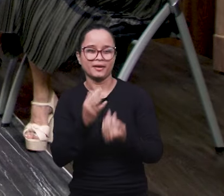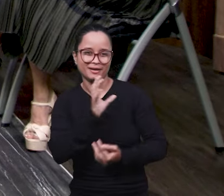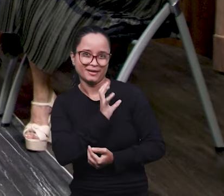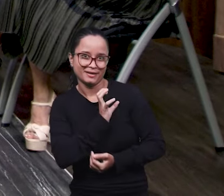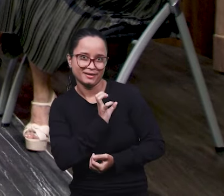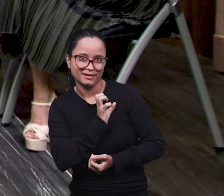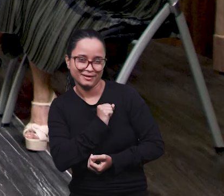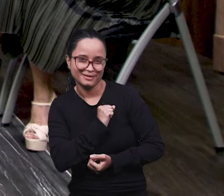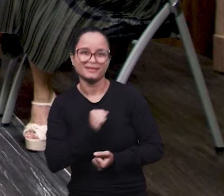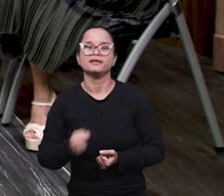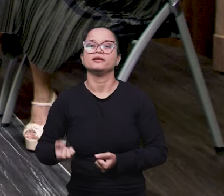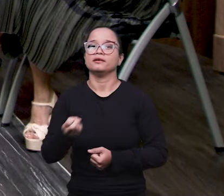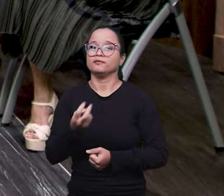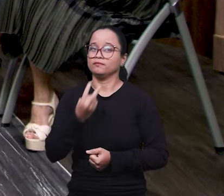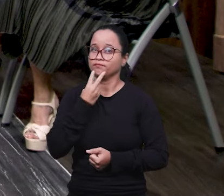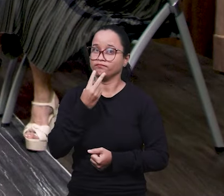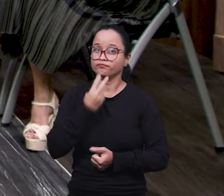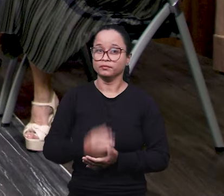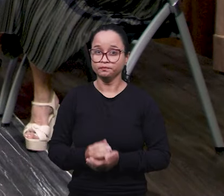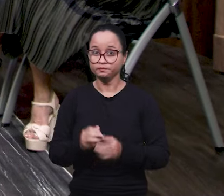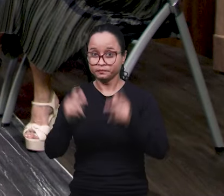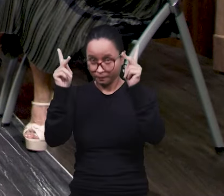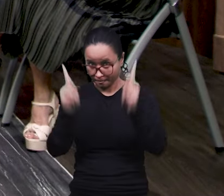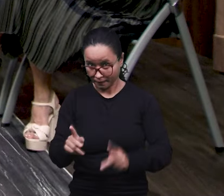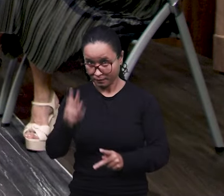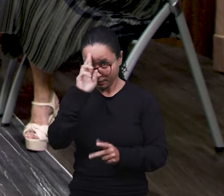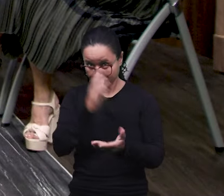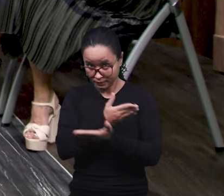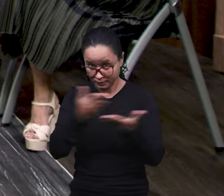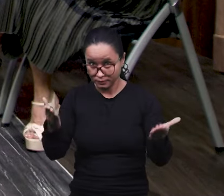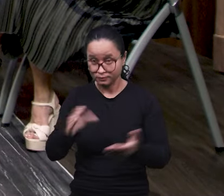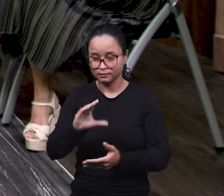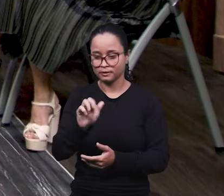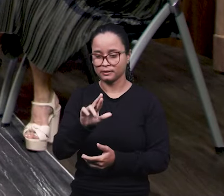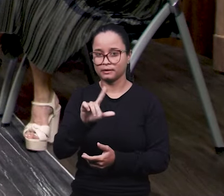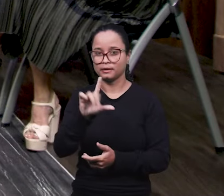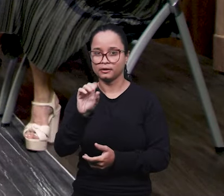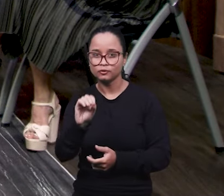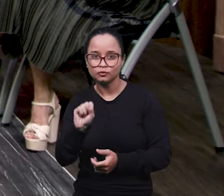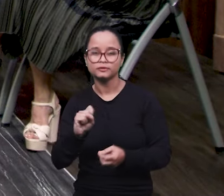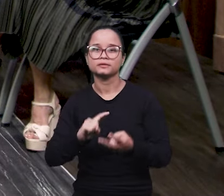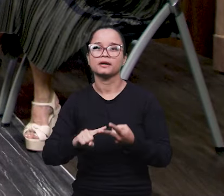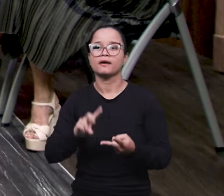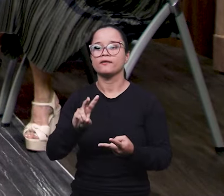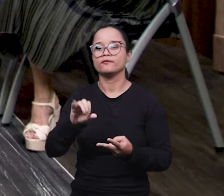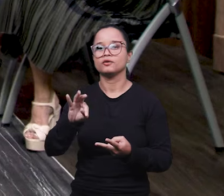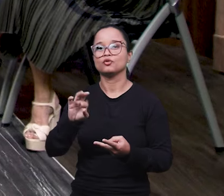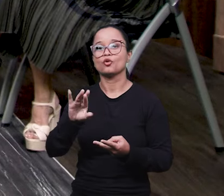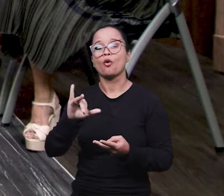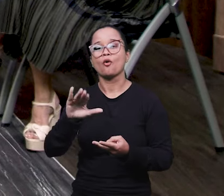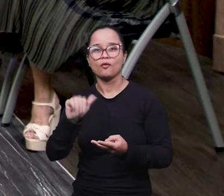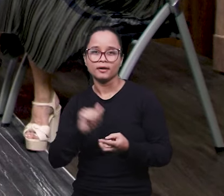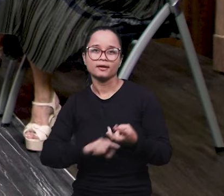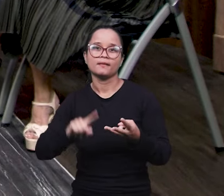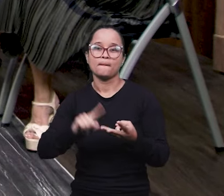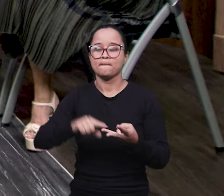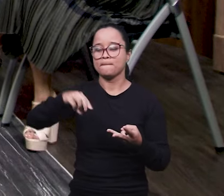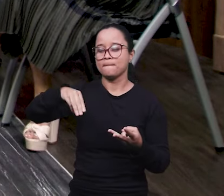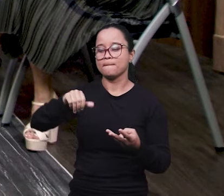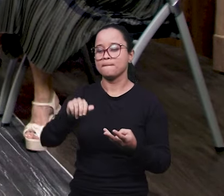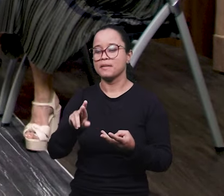bress a paz do Senor Carlos A Paz do Senhor A paz do Senor Victória a paz do Senhor A paz do Senhor Marlene a paz do senhor